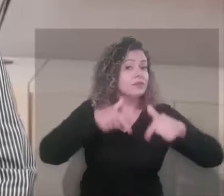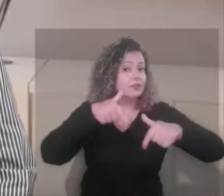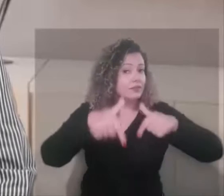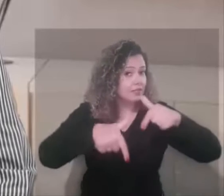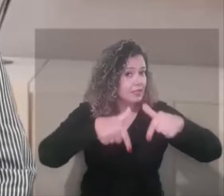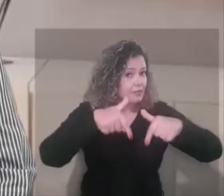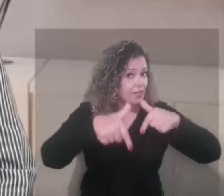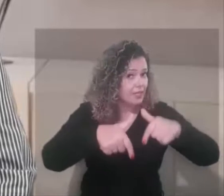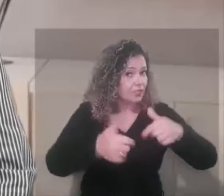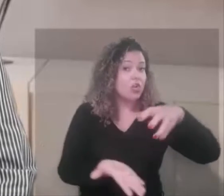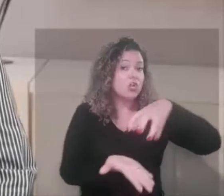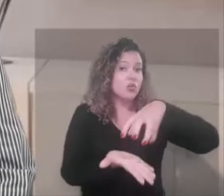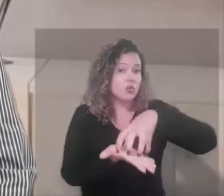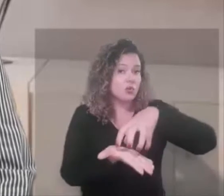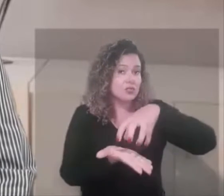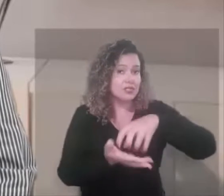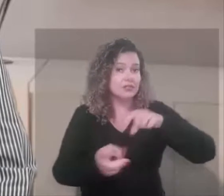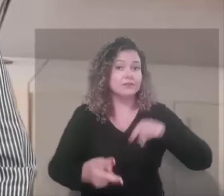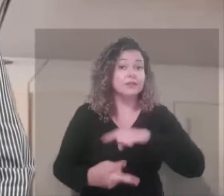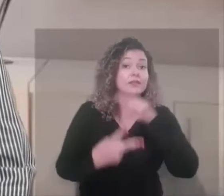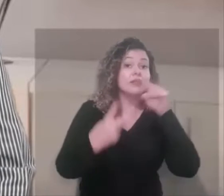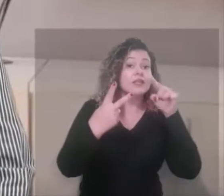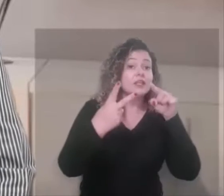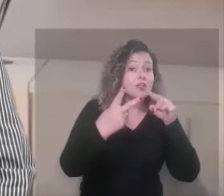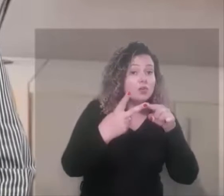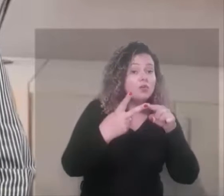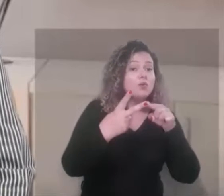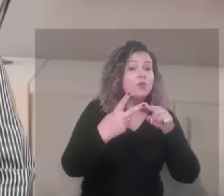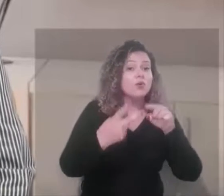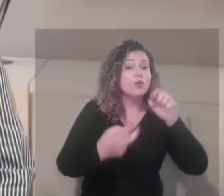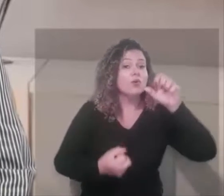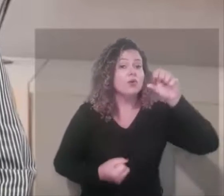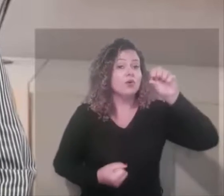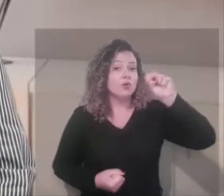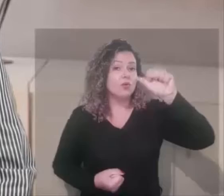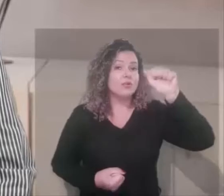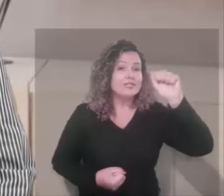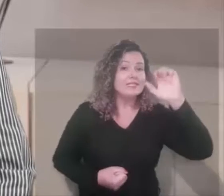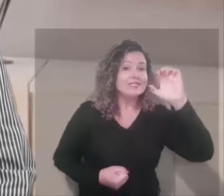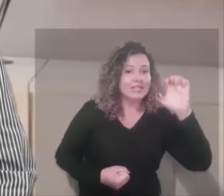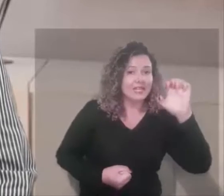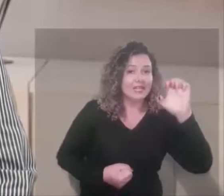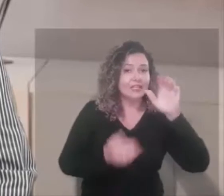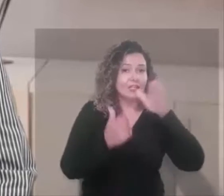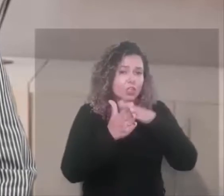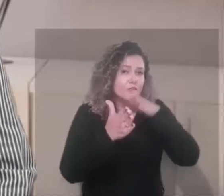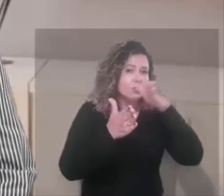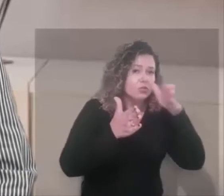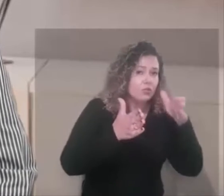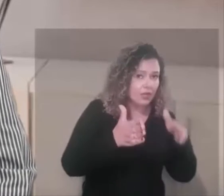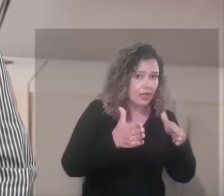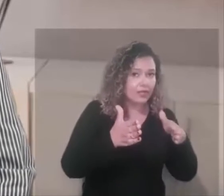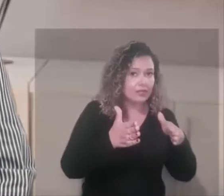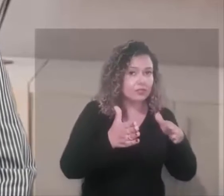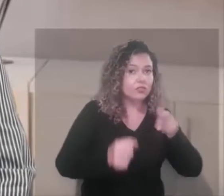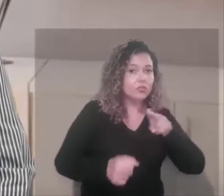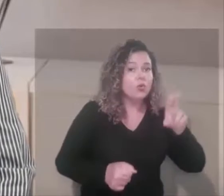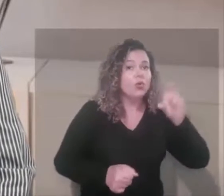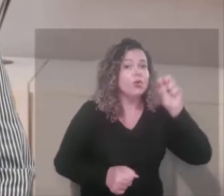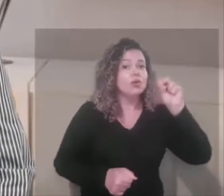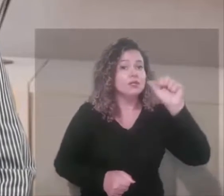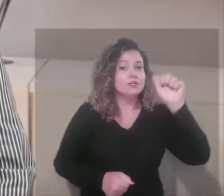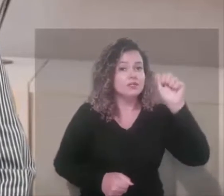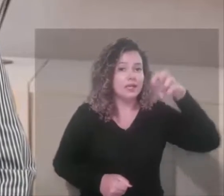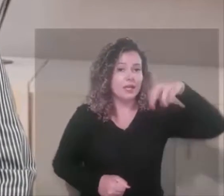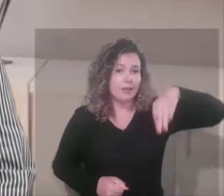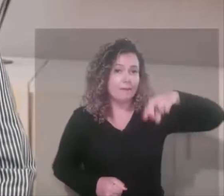Norte-Sul, 153, Centro. E também no Serviço de Atendimento Especializado, que fica ao lado do SAMU, na Rua Itália